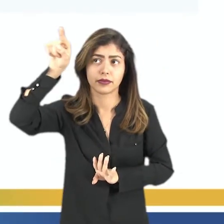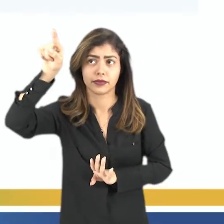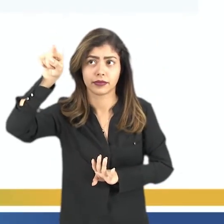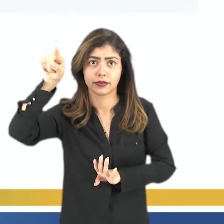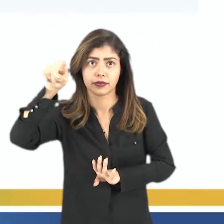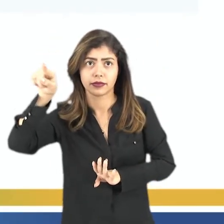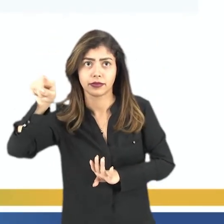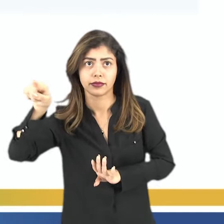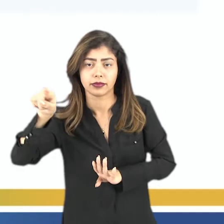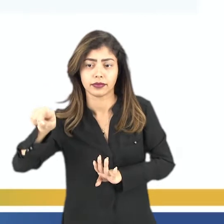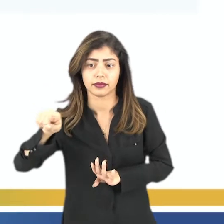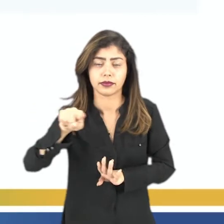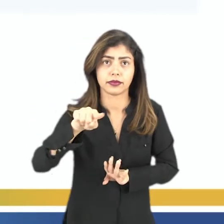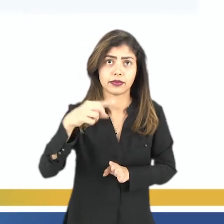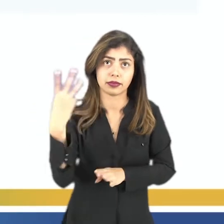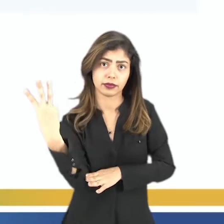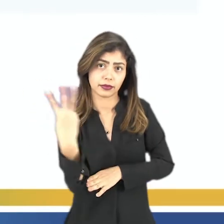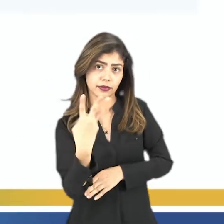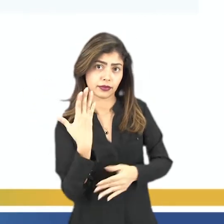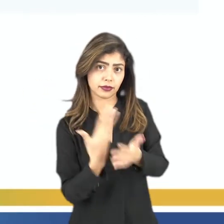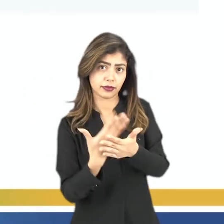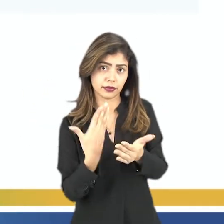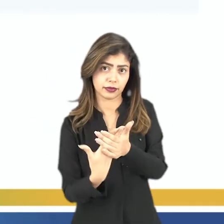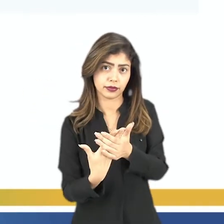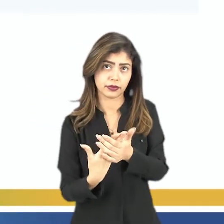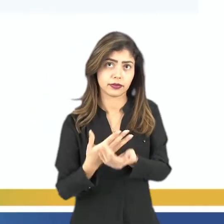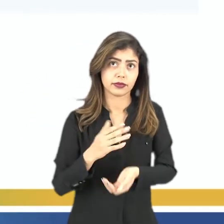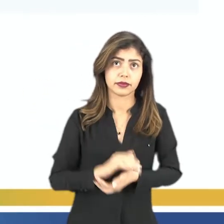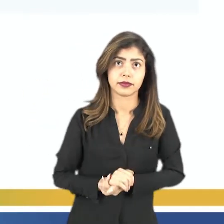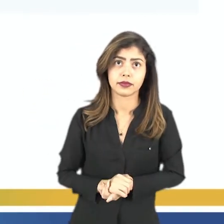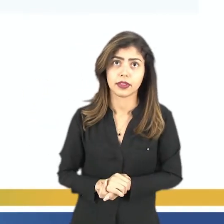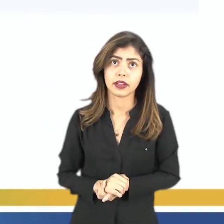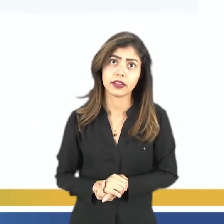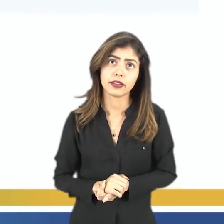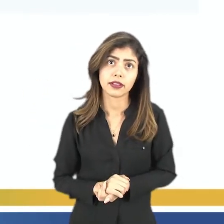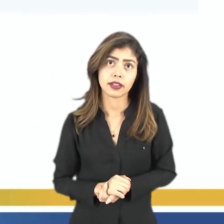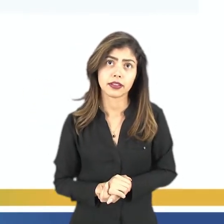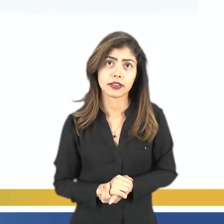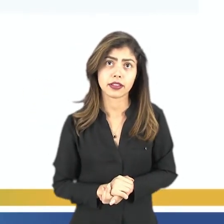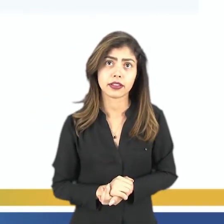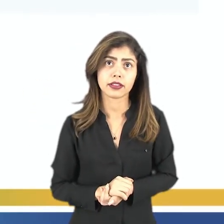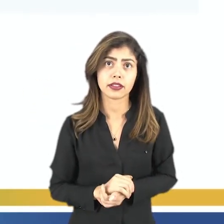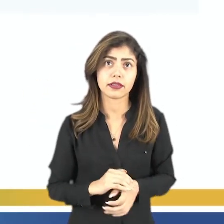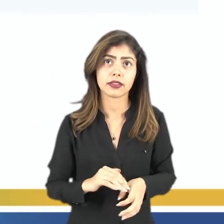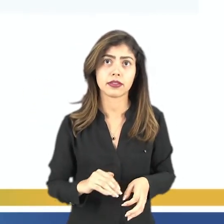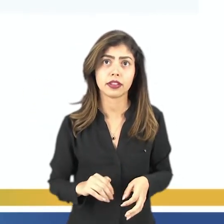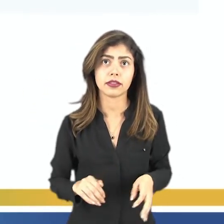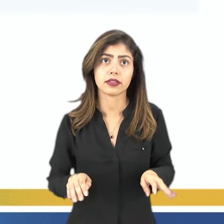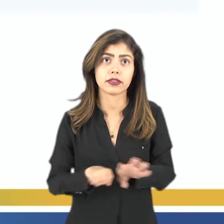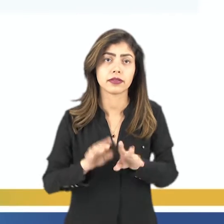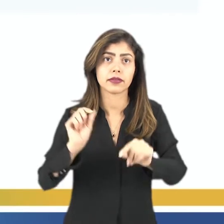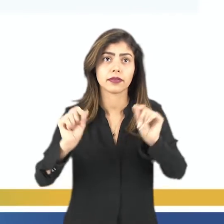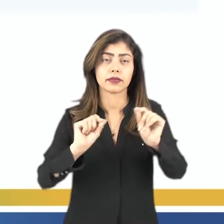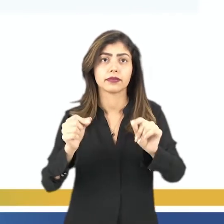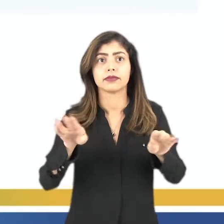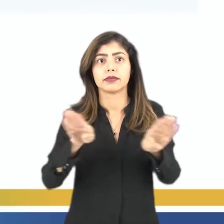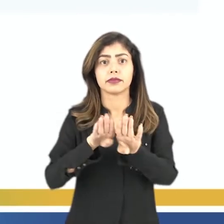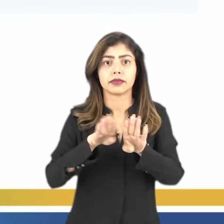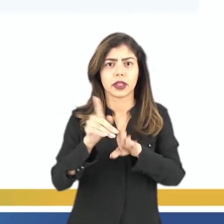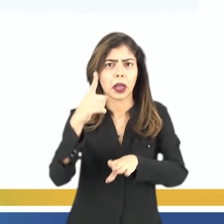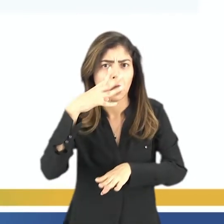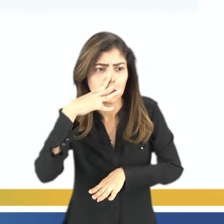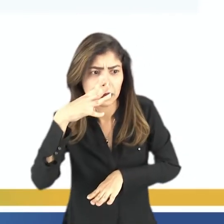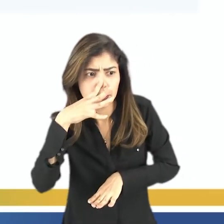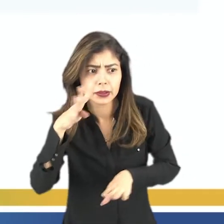circuito. Estudamos 3 aí nas aulas anteriores. Se você não viu, aproveita, entra na plataforma Eduque e assiste a aula para